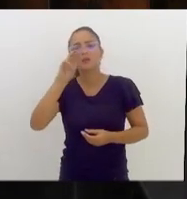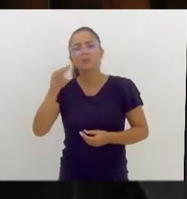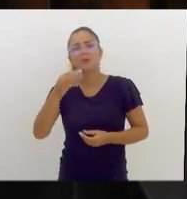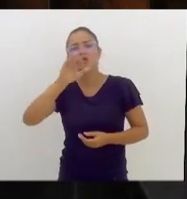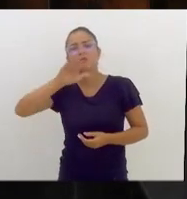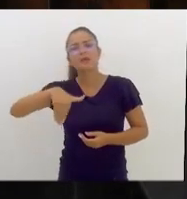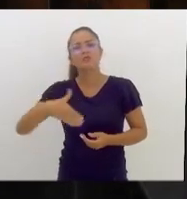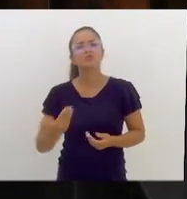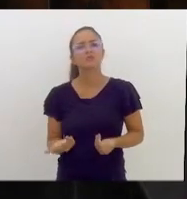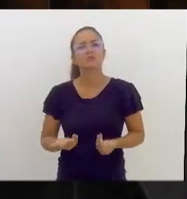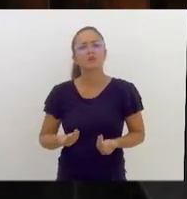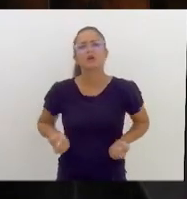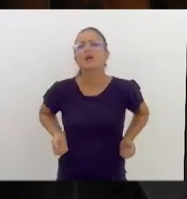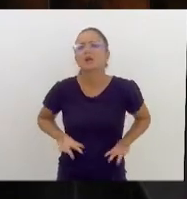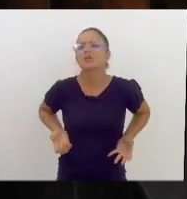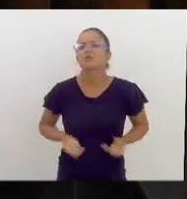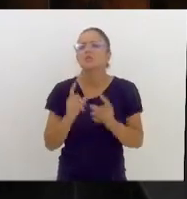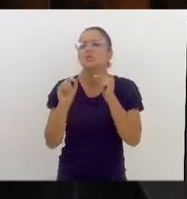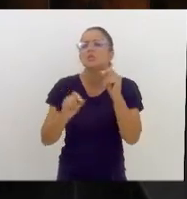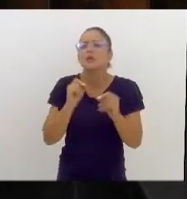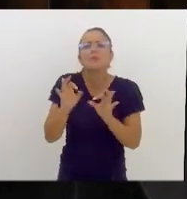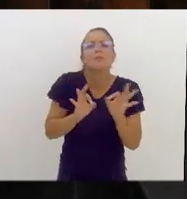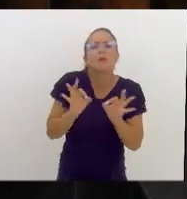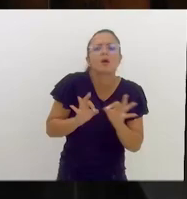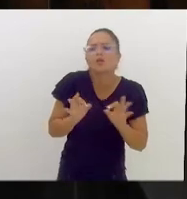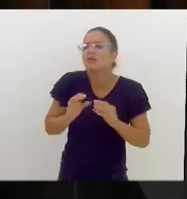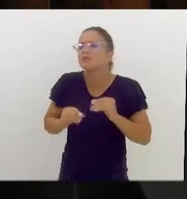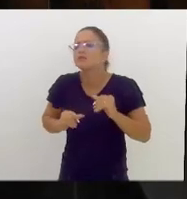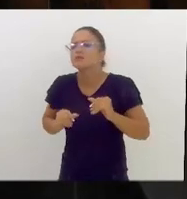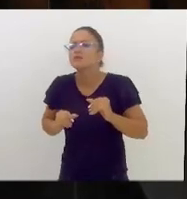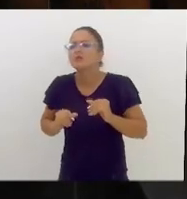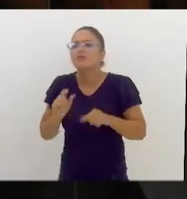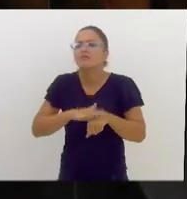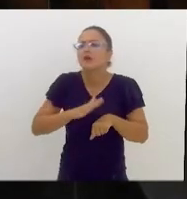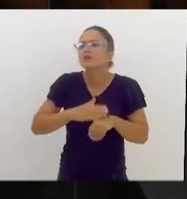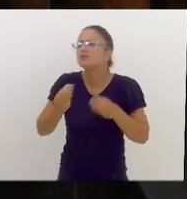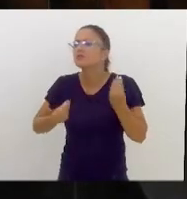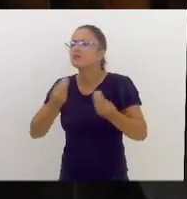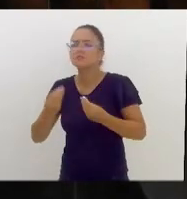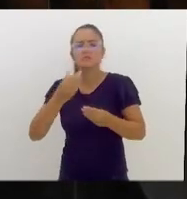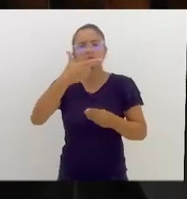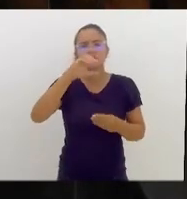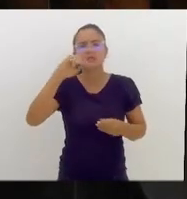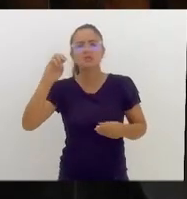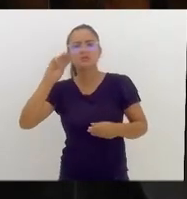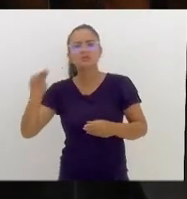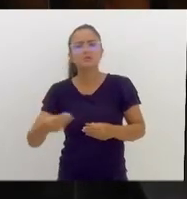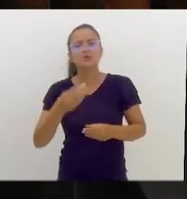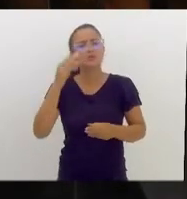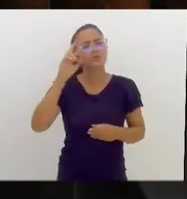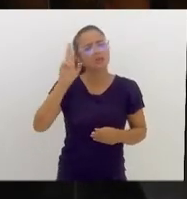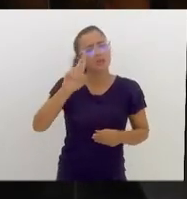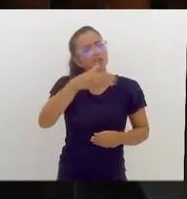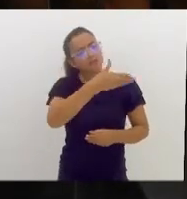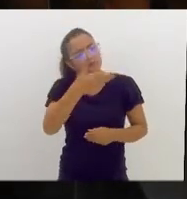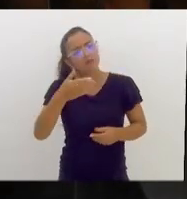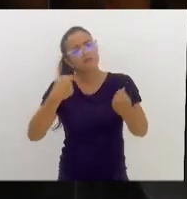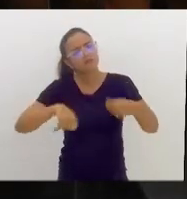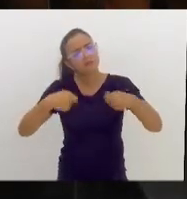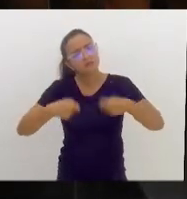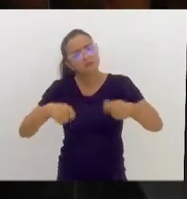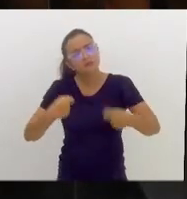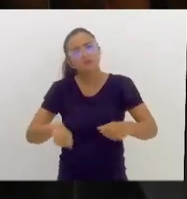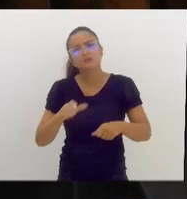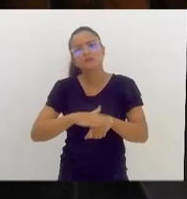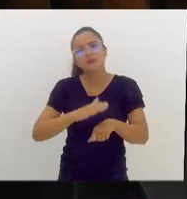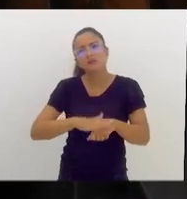Onde foram gastos até agora, que é o plano de execução desses outros 200 milhões de reais que foram transferidos para a concessionária a pretexto